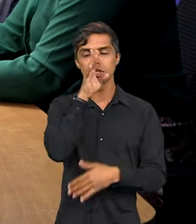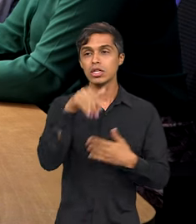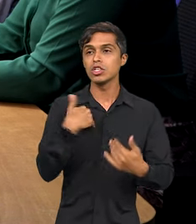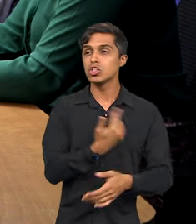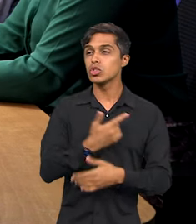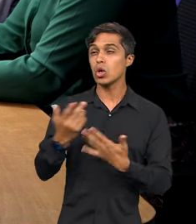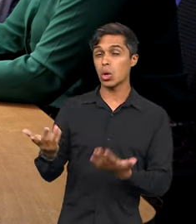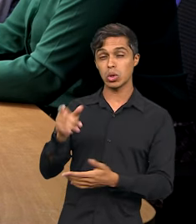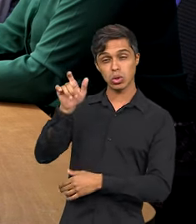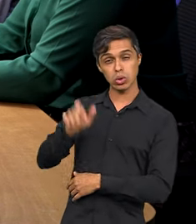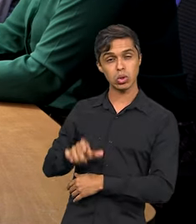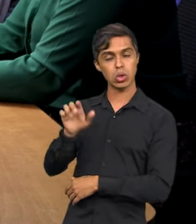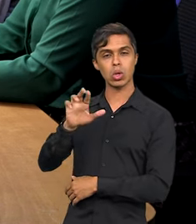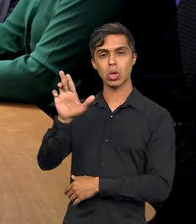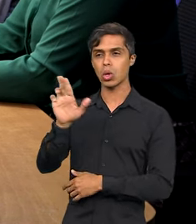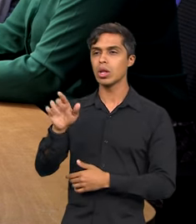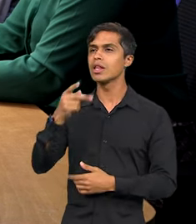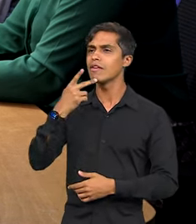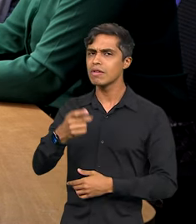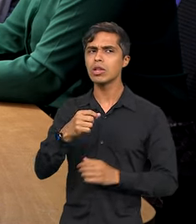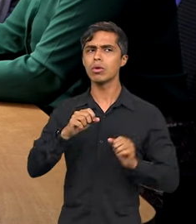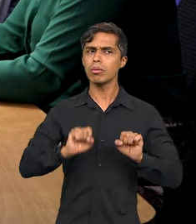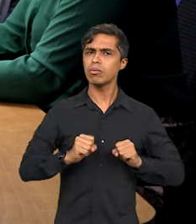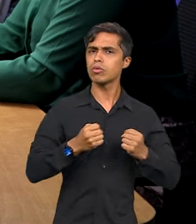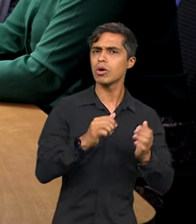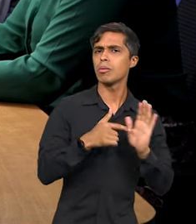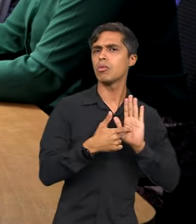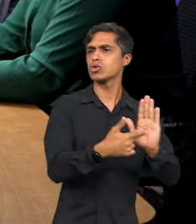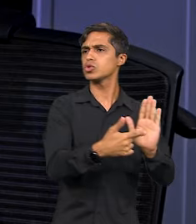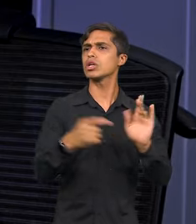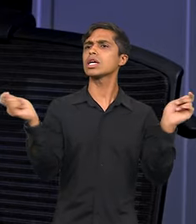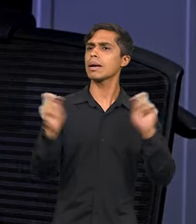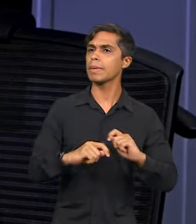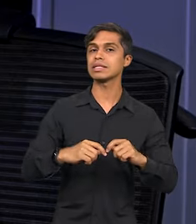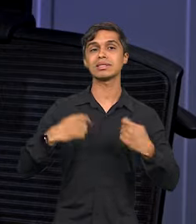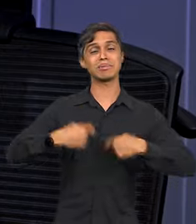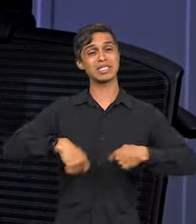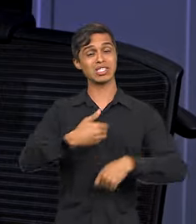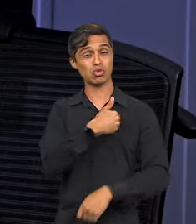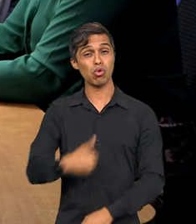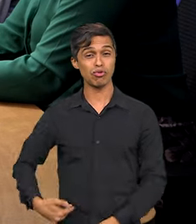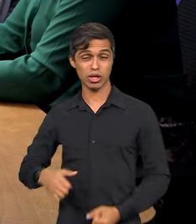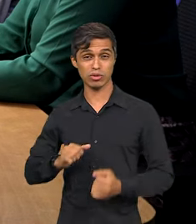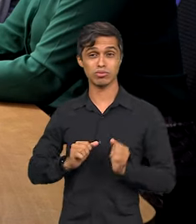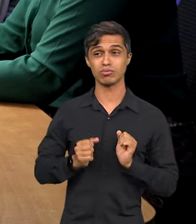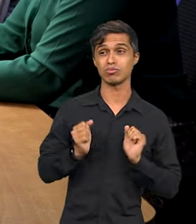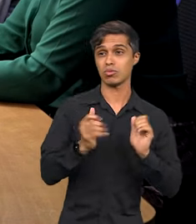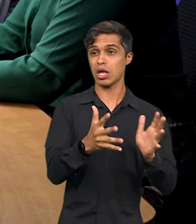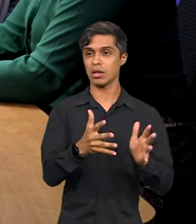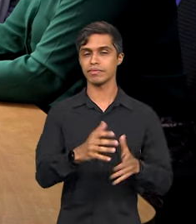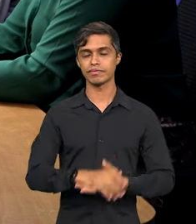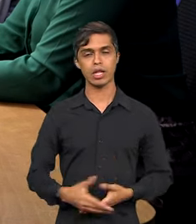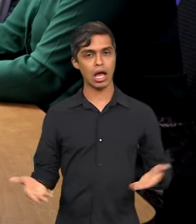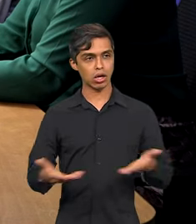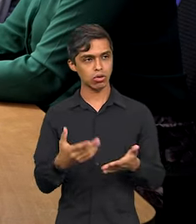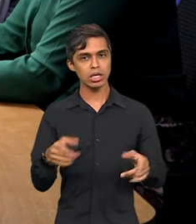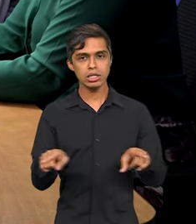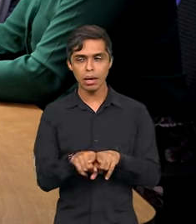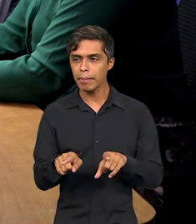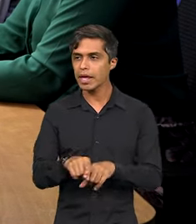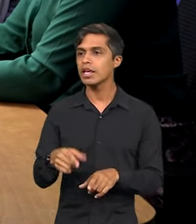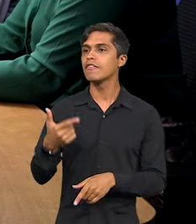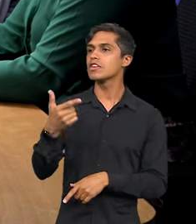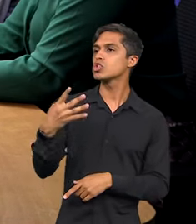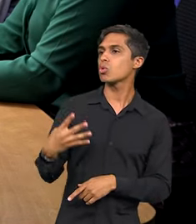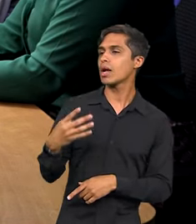mandatos anteriores do presidente Lula com a atuação do estado mais importante é ter estado e agora também né 24 milhões